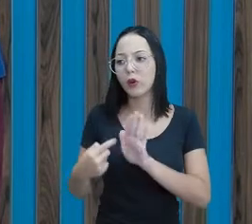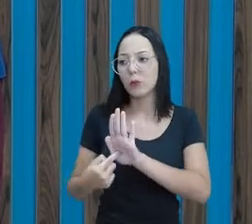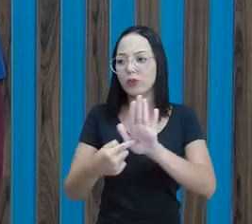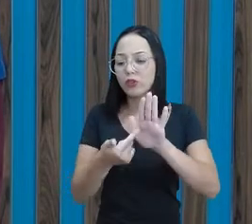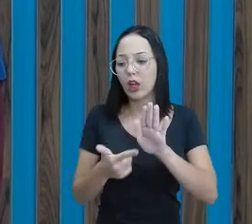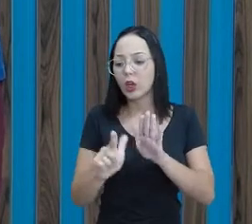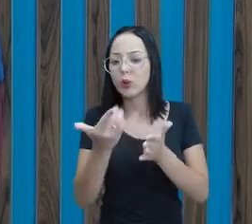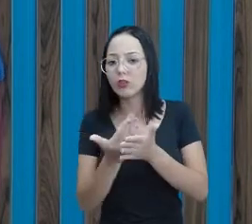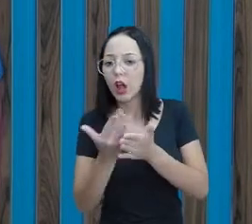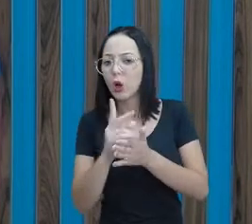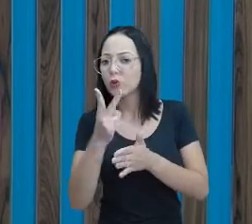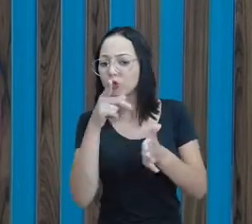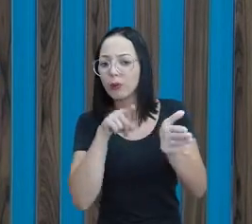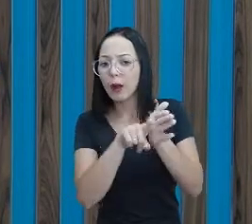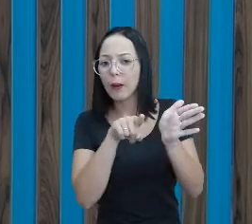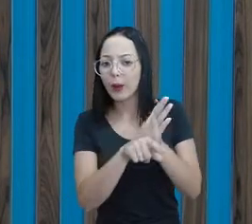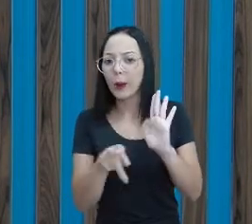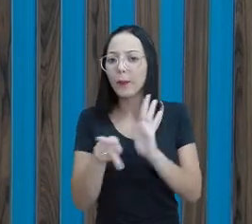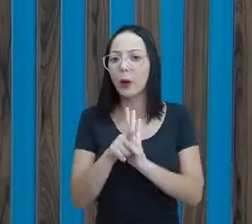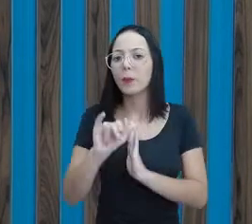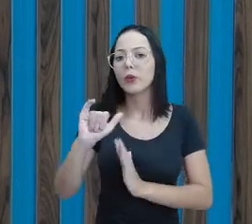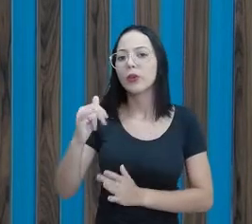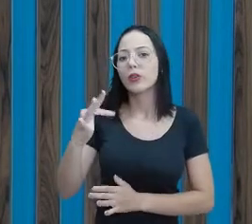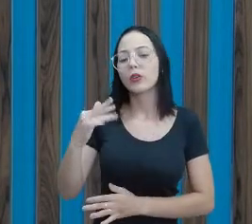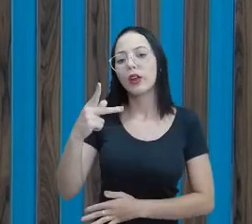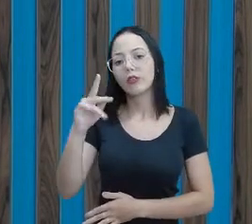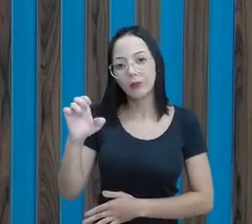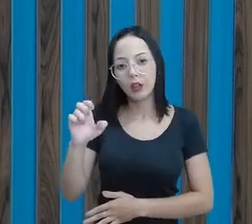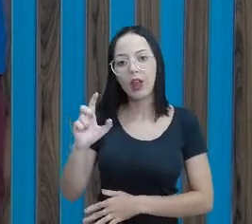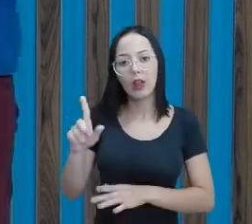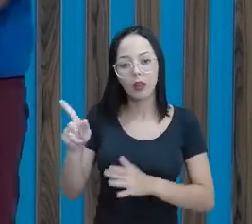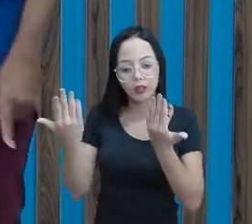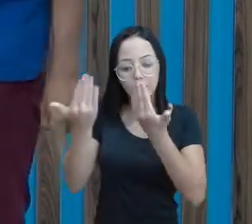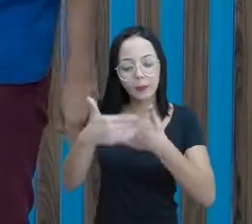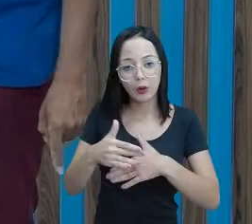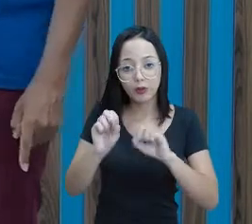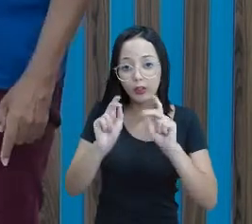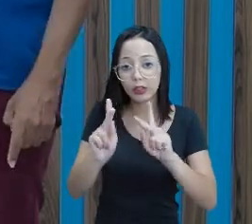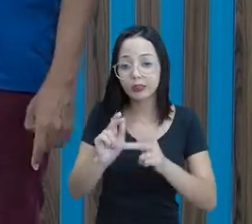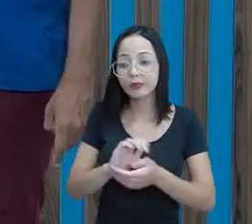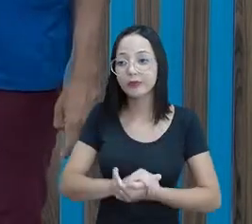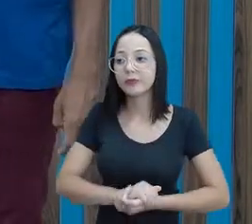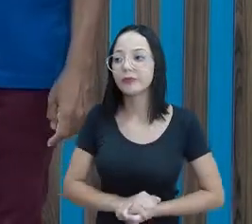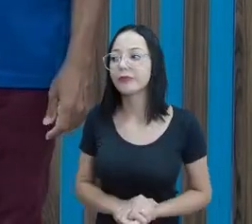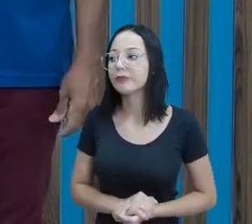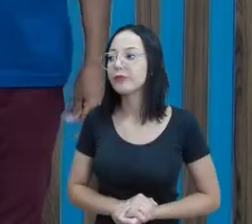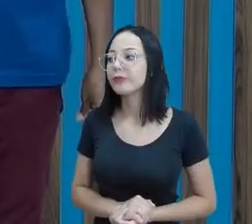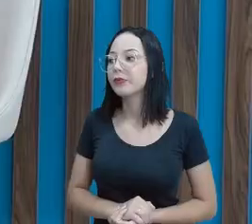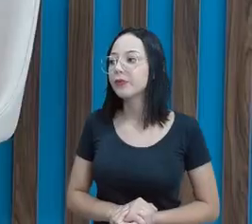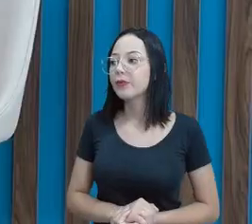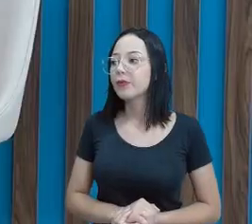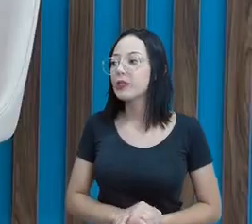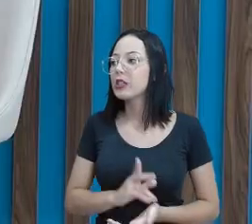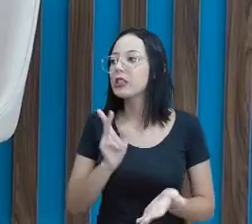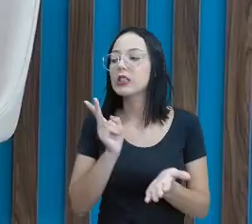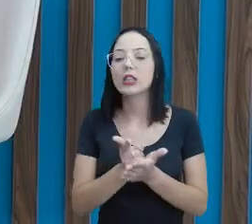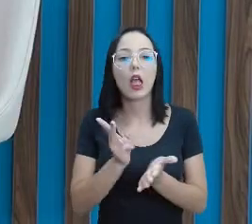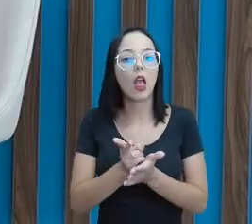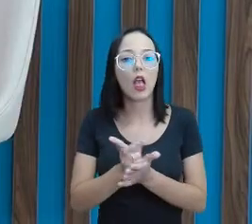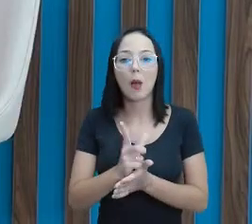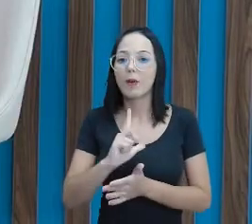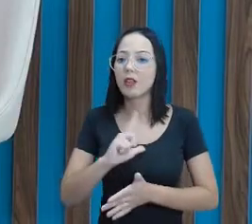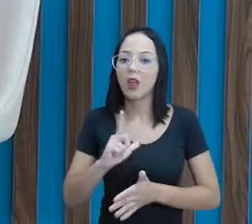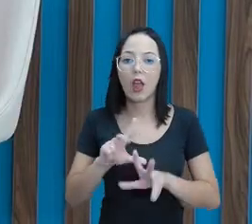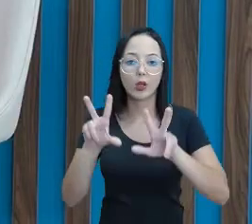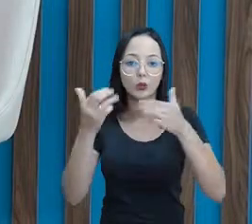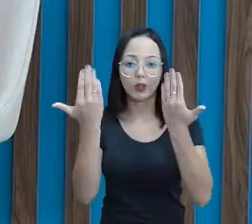2 ou 3 questões do IF que caiu na prova quem for fazer. Tá? Questão certa, sempre cai. Não tem pra batata. Onde. Causa